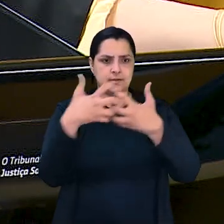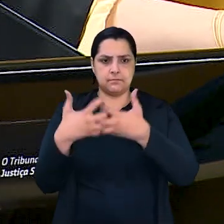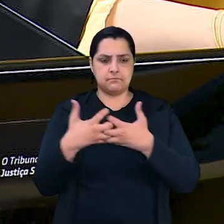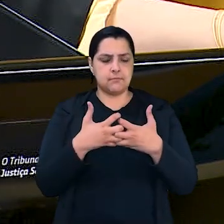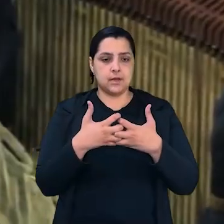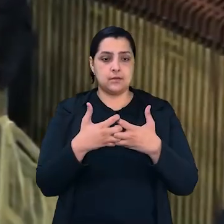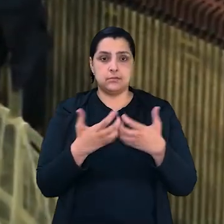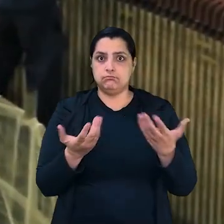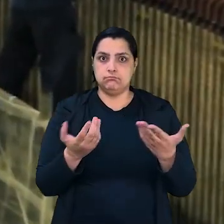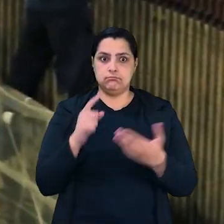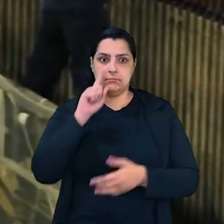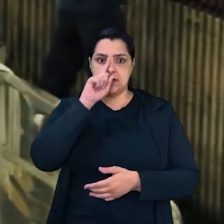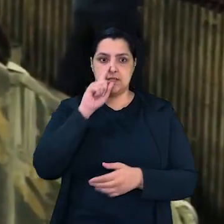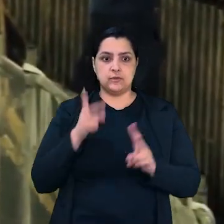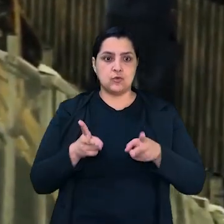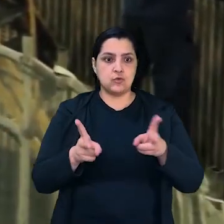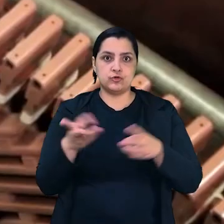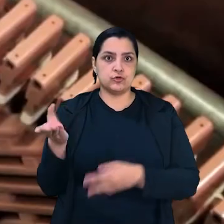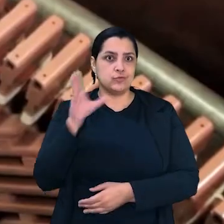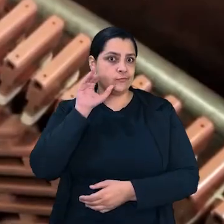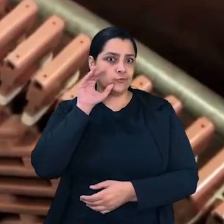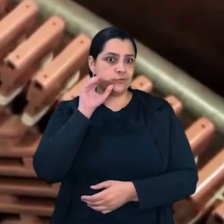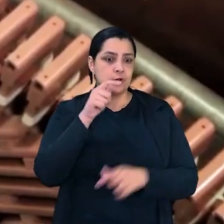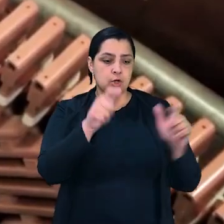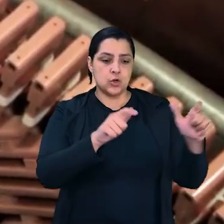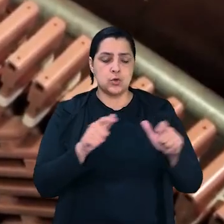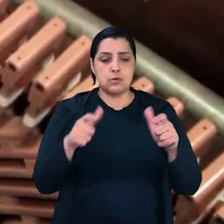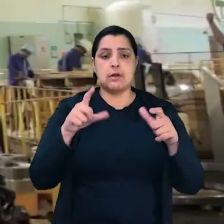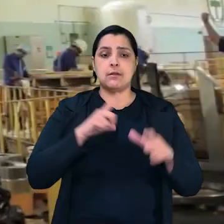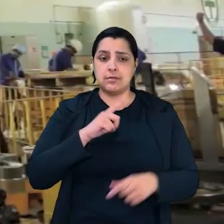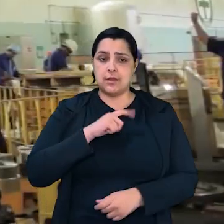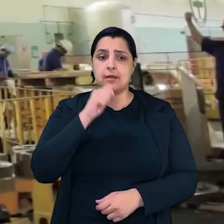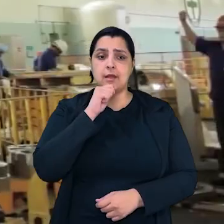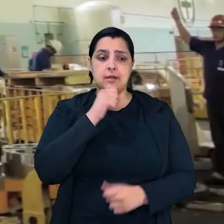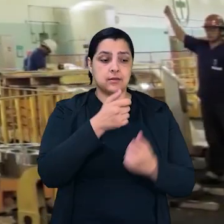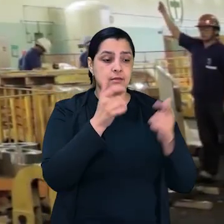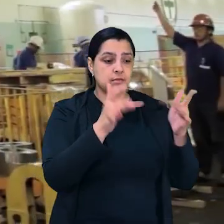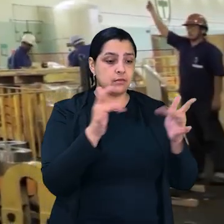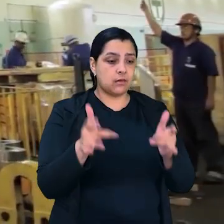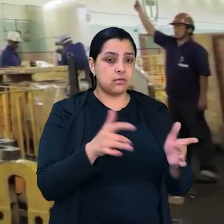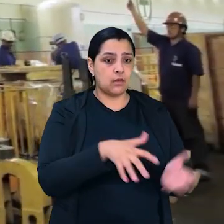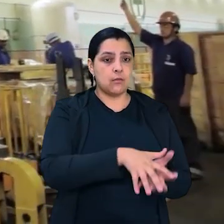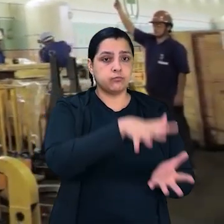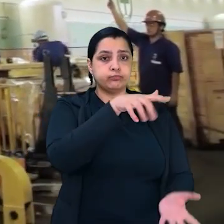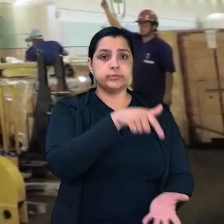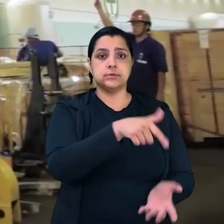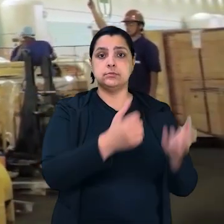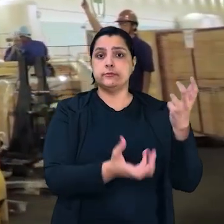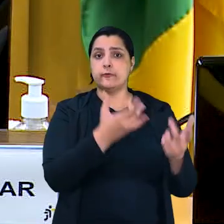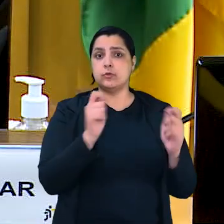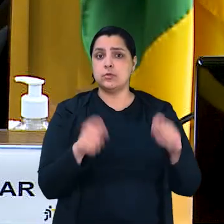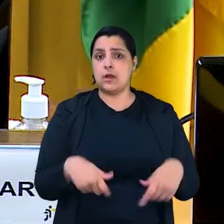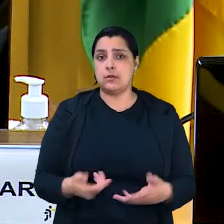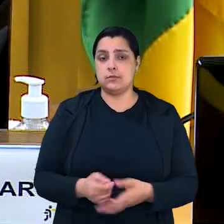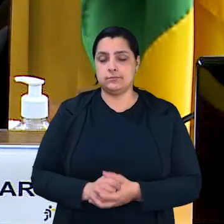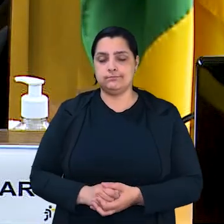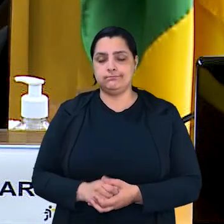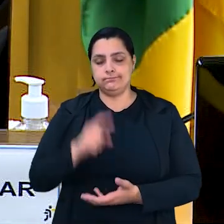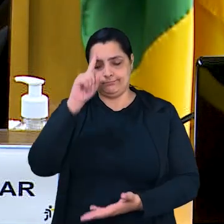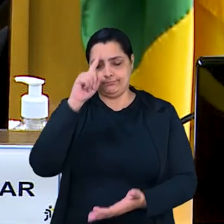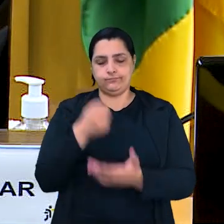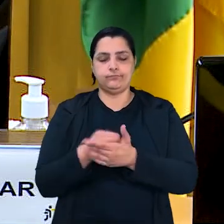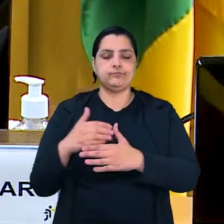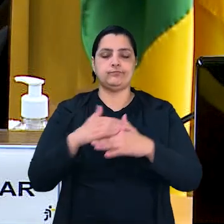paralisação das máquinas não elimina o risco ao empregado em locais onde há armazenamento de inflamáveis. Em